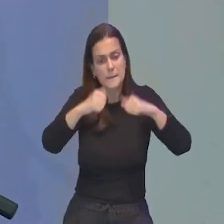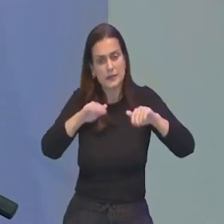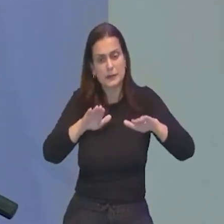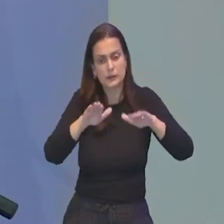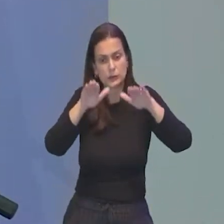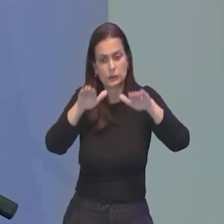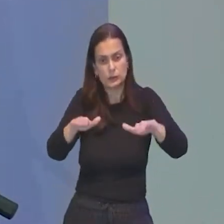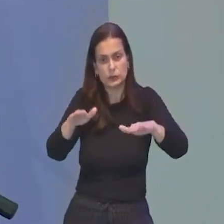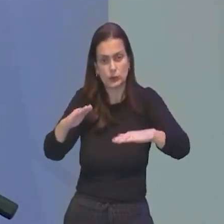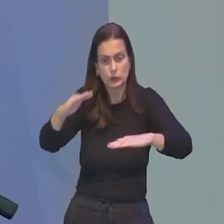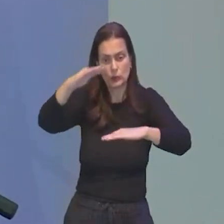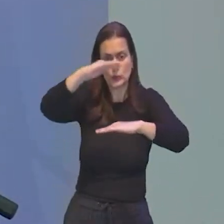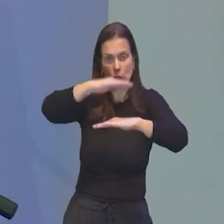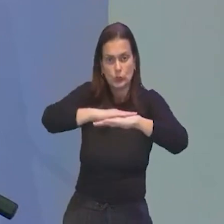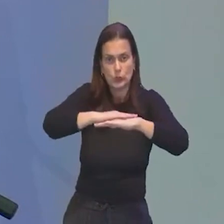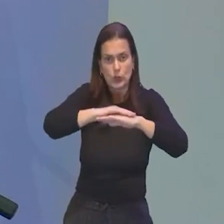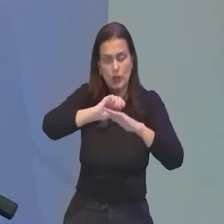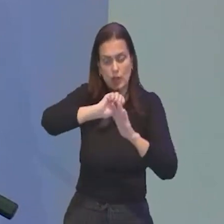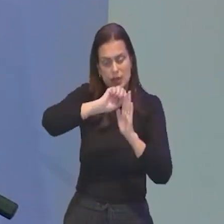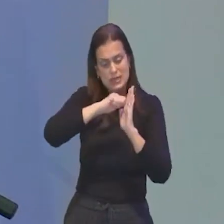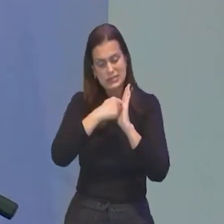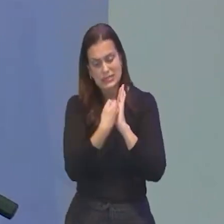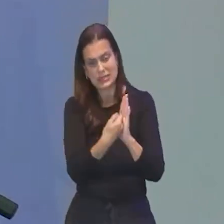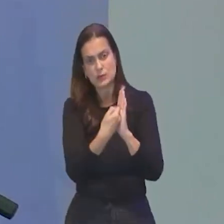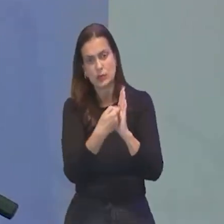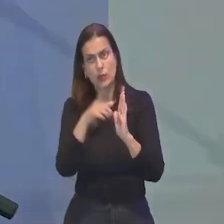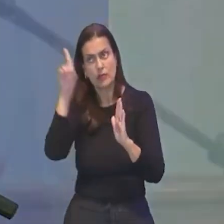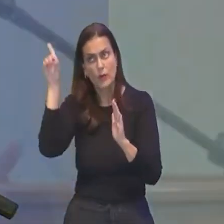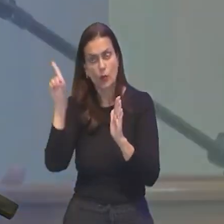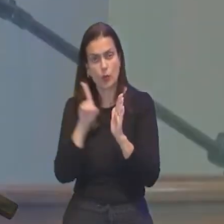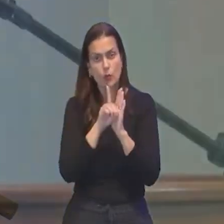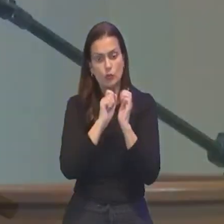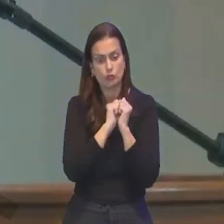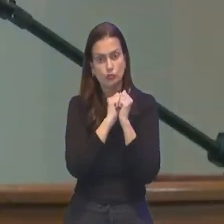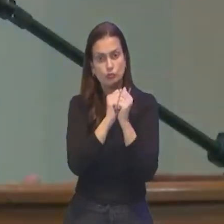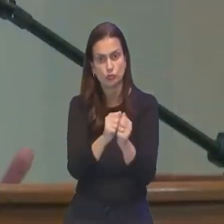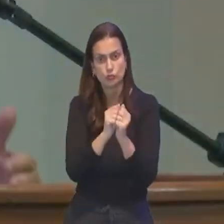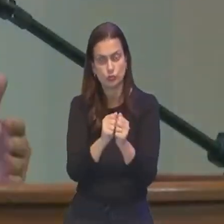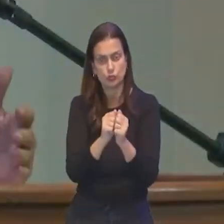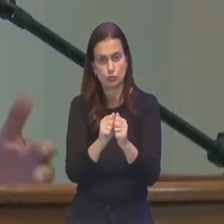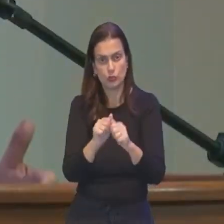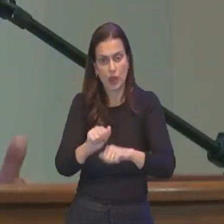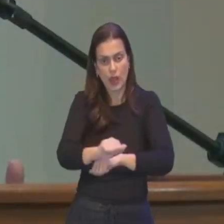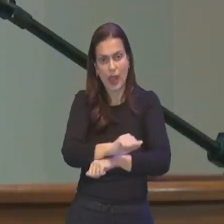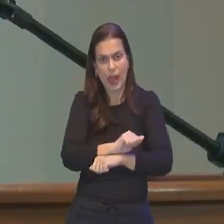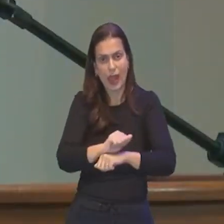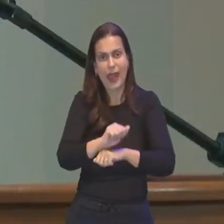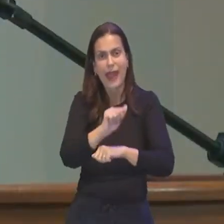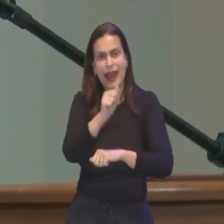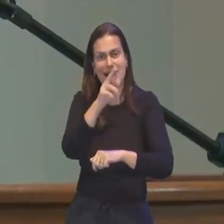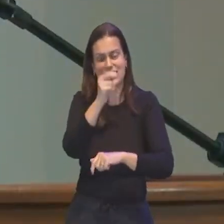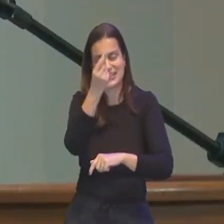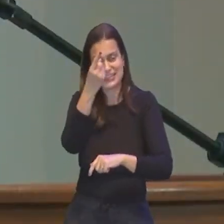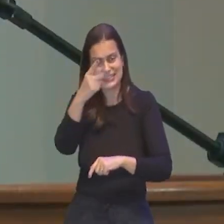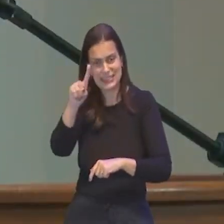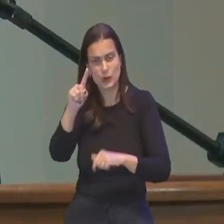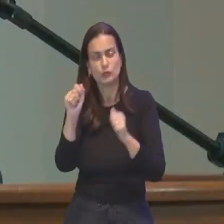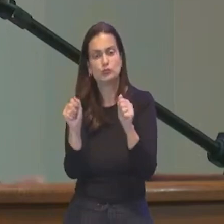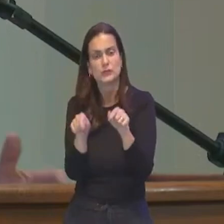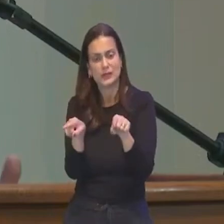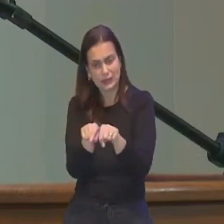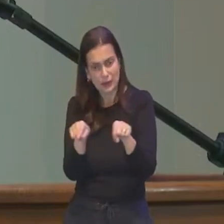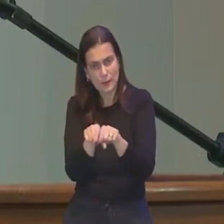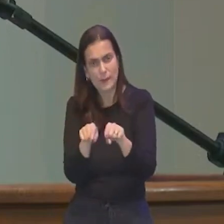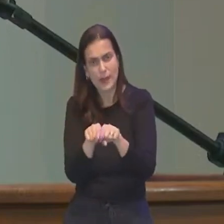arca era o símbolo da presença do Senhor, contendo o bordão de Arão, contendo a parte